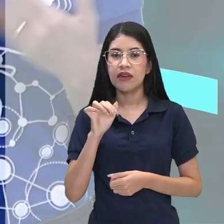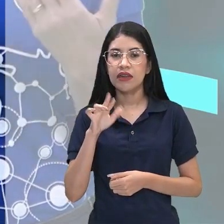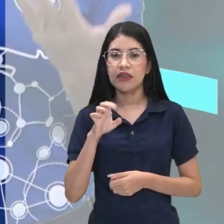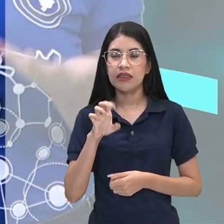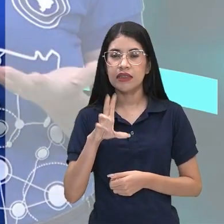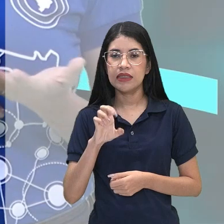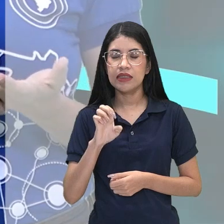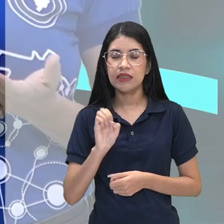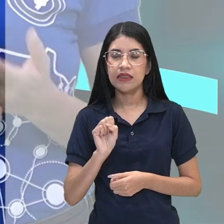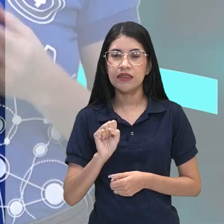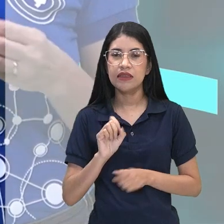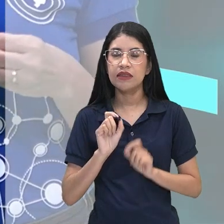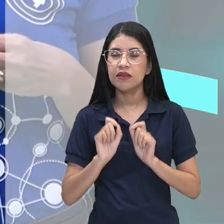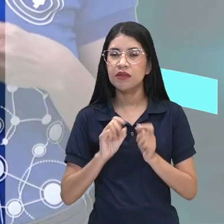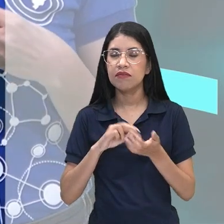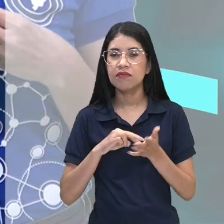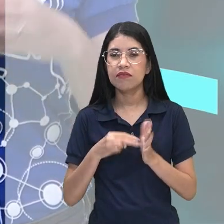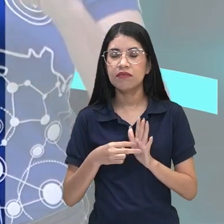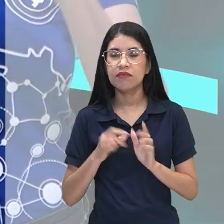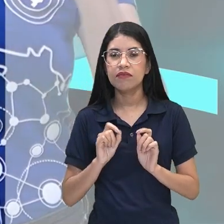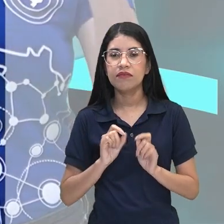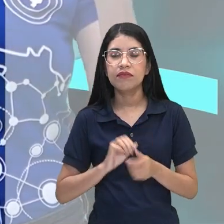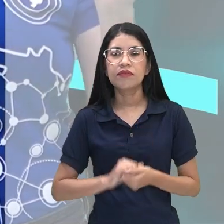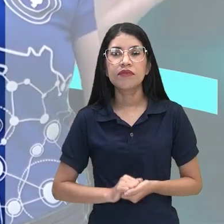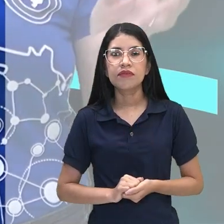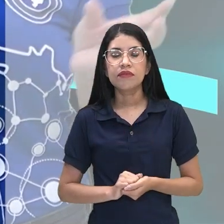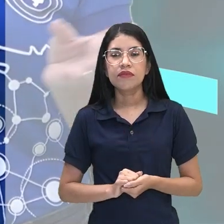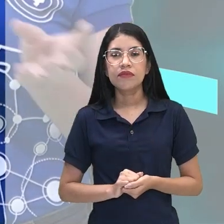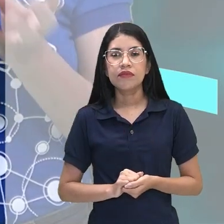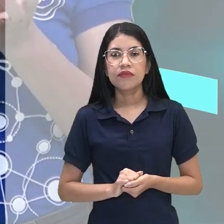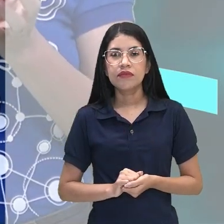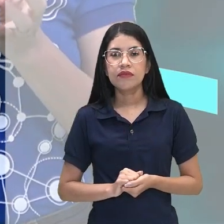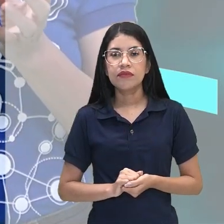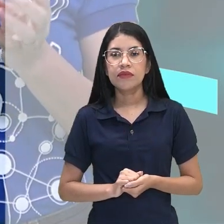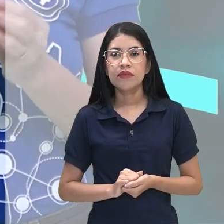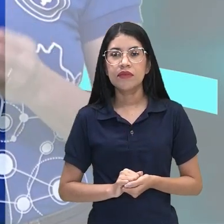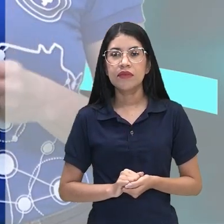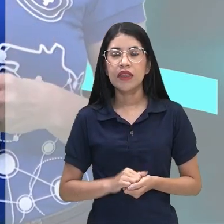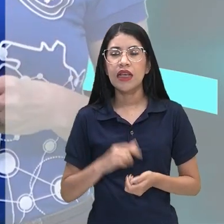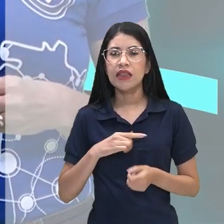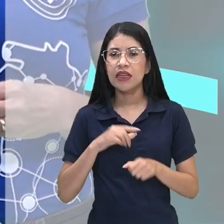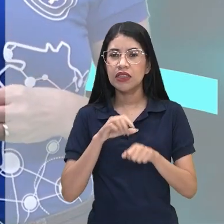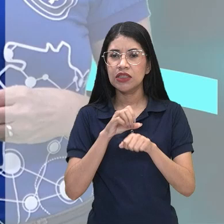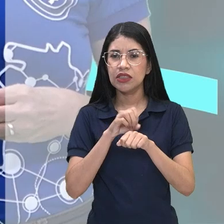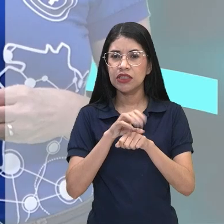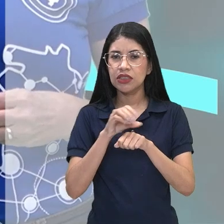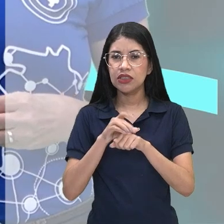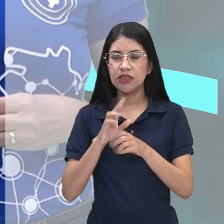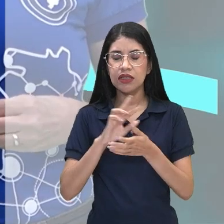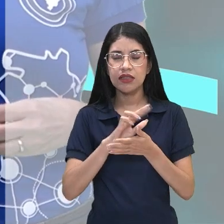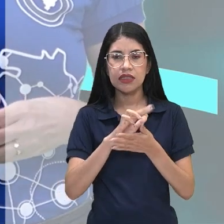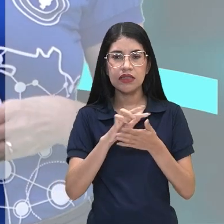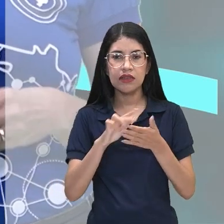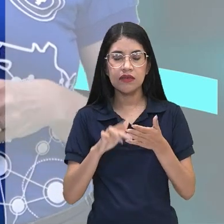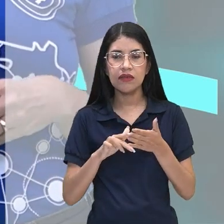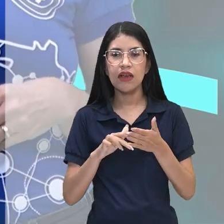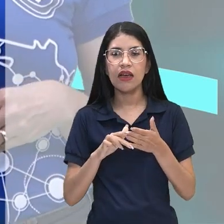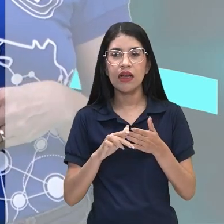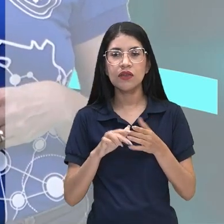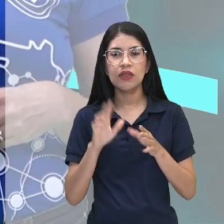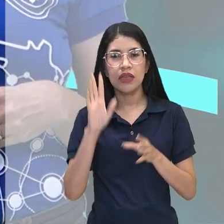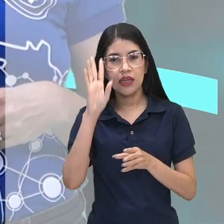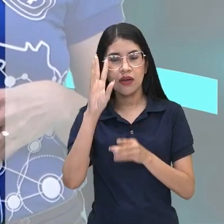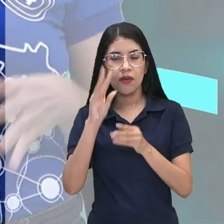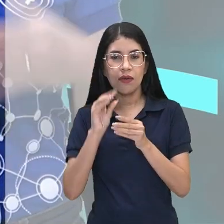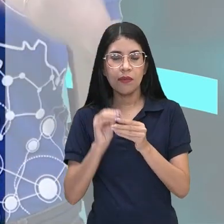Inferência. O que é inferência? Então, quando você tem várias pistas de algo, você começa a fazer deduções